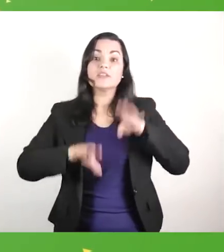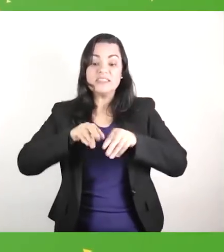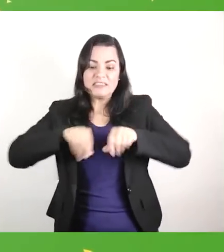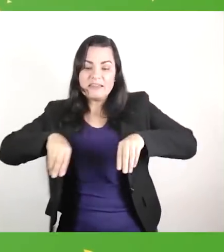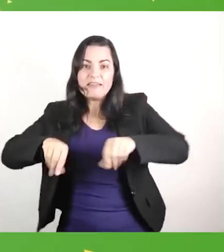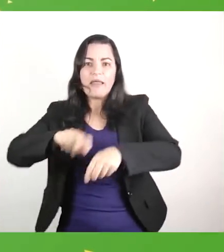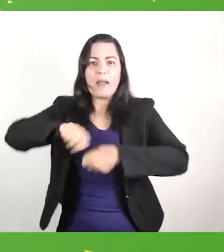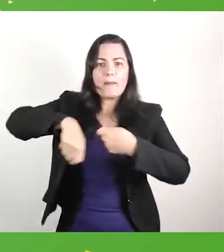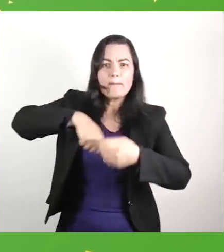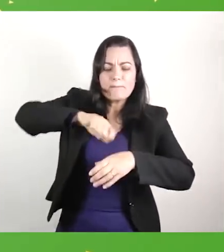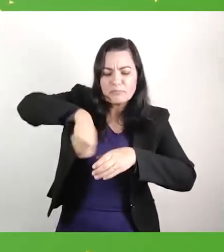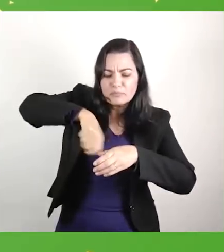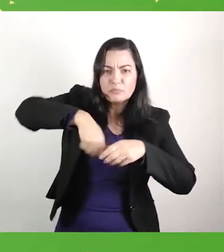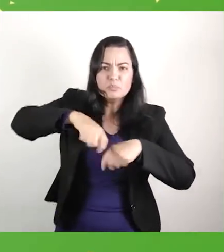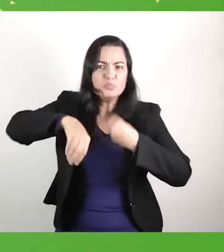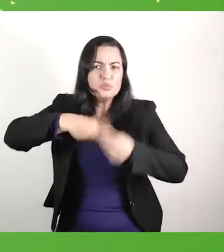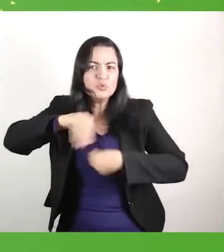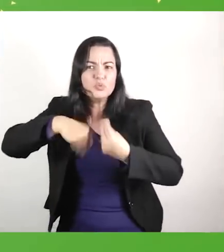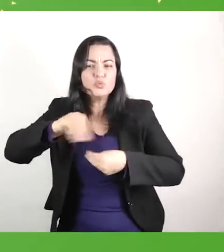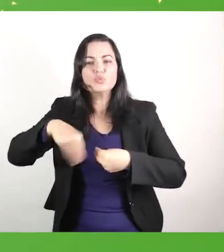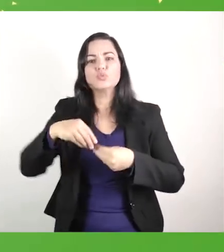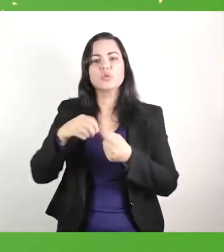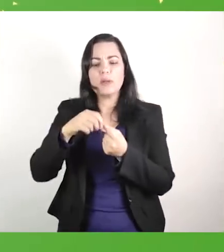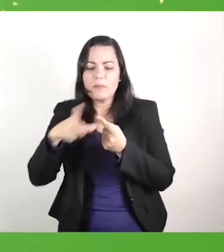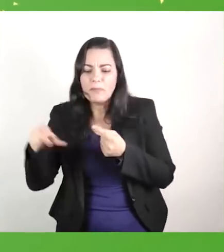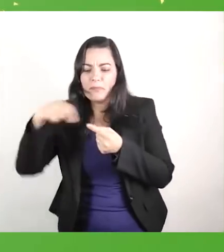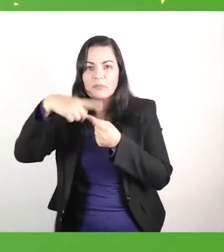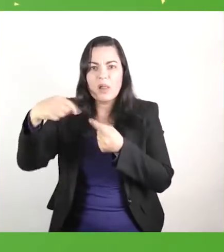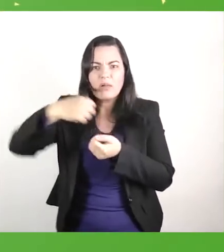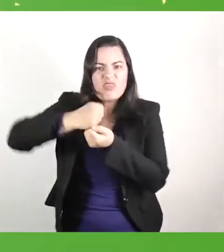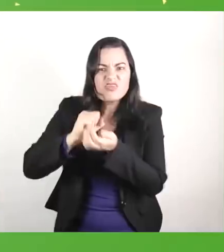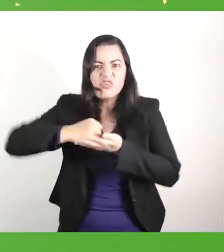terra, era uma forma de comunicação